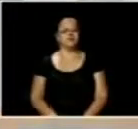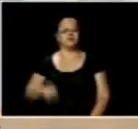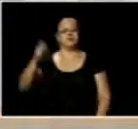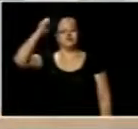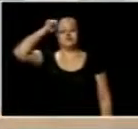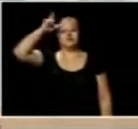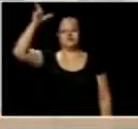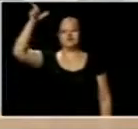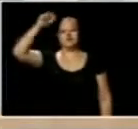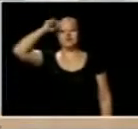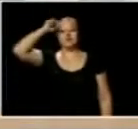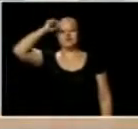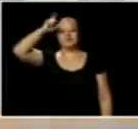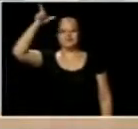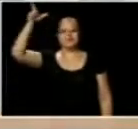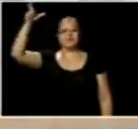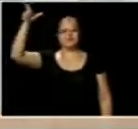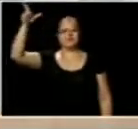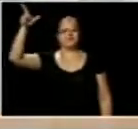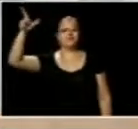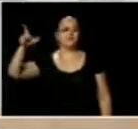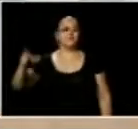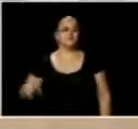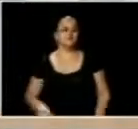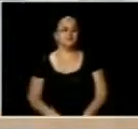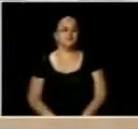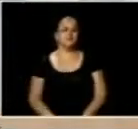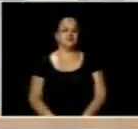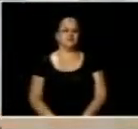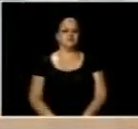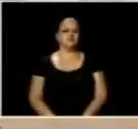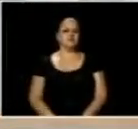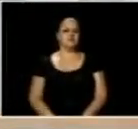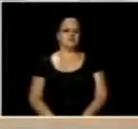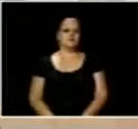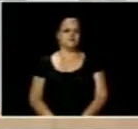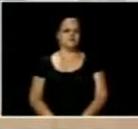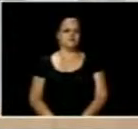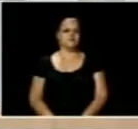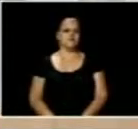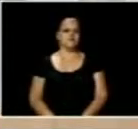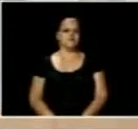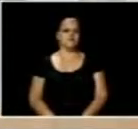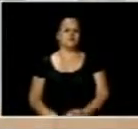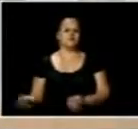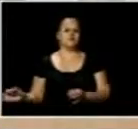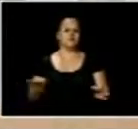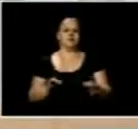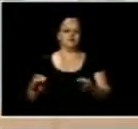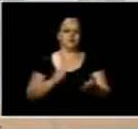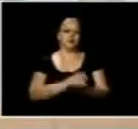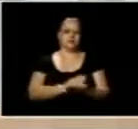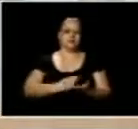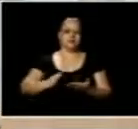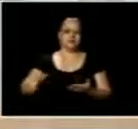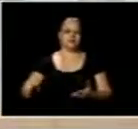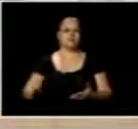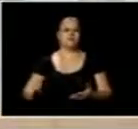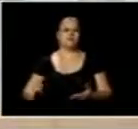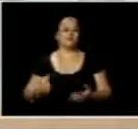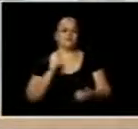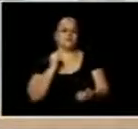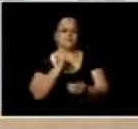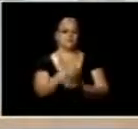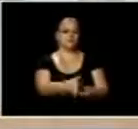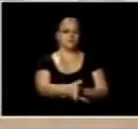e elaboraram um anteprojeto de lei que foi entregue para o prefeito, segundo ele, já há um bom tempo,